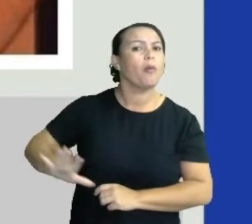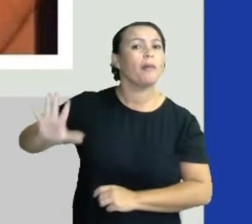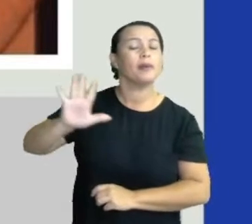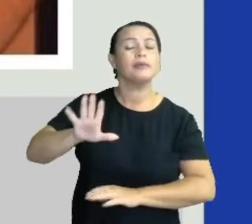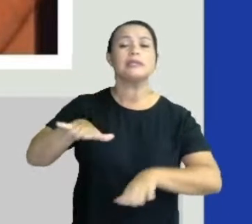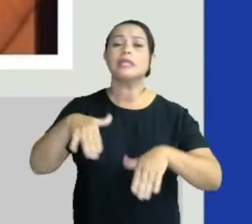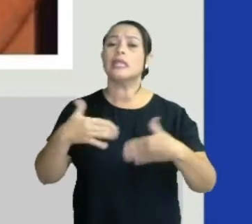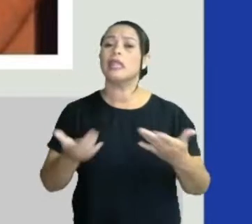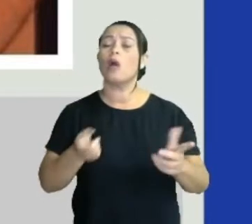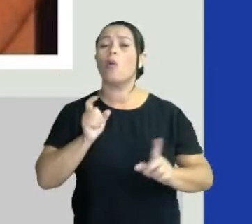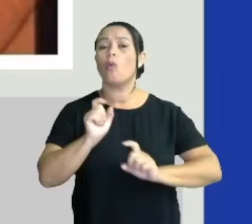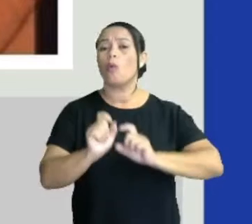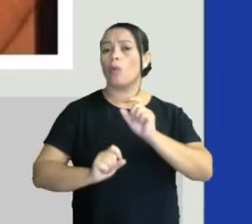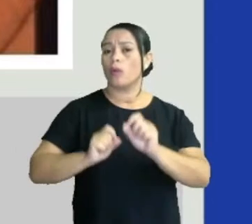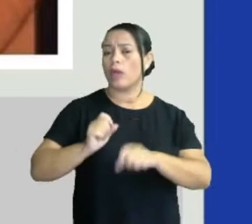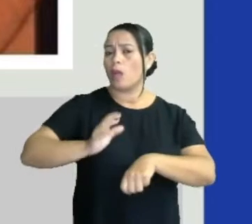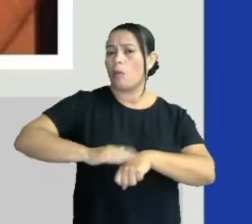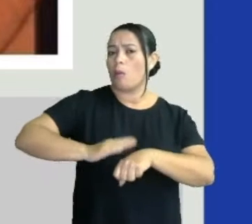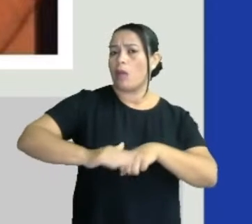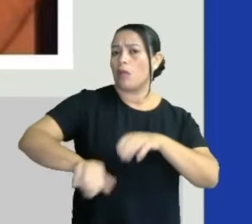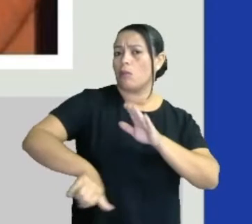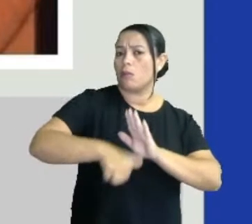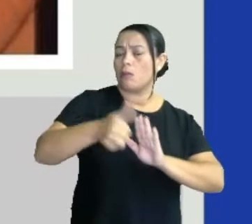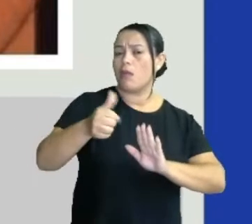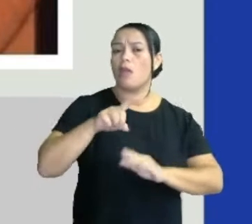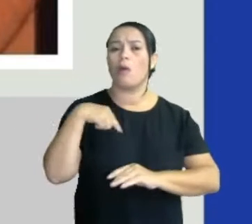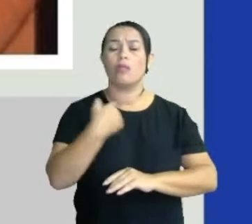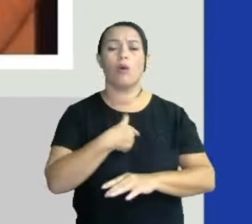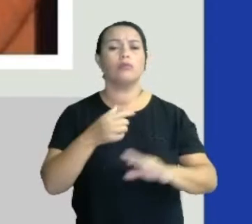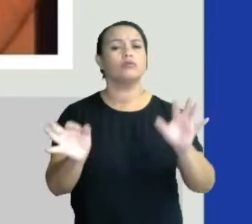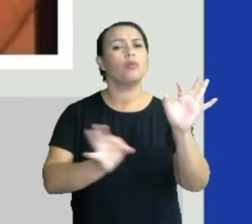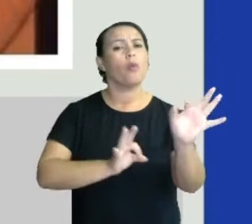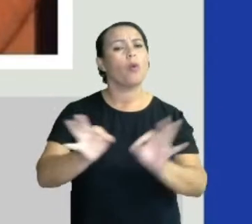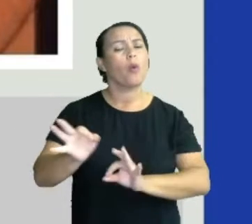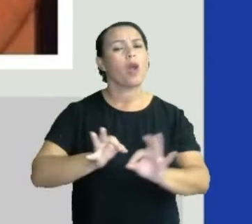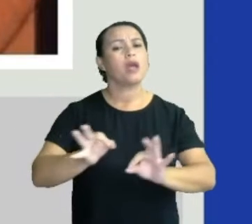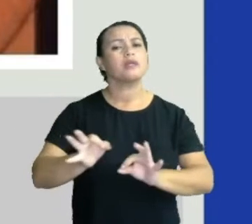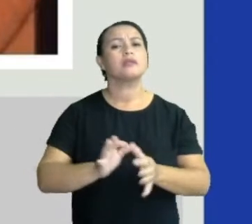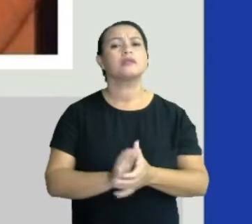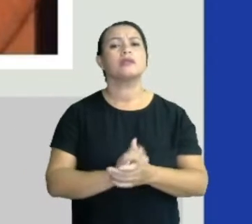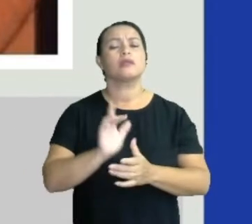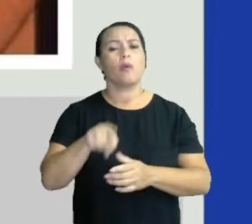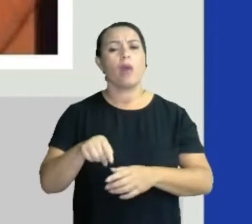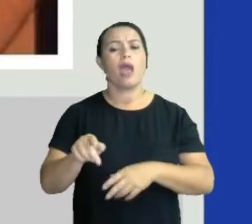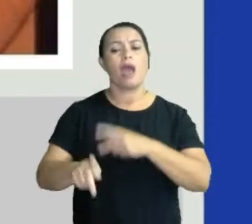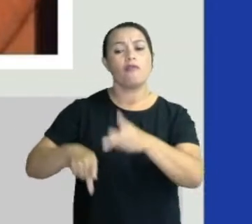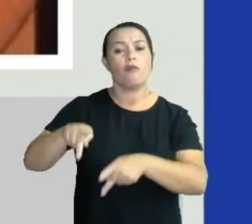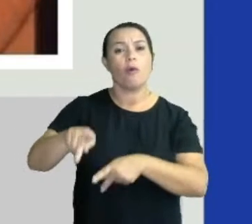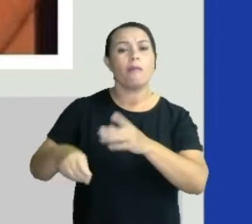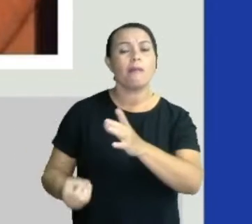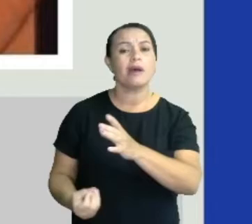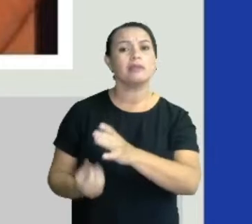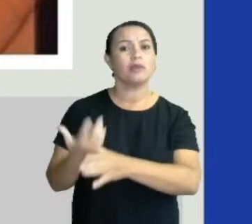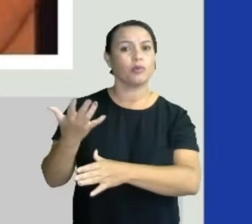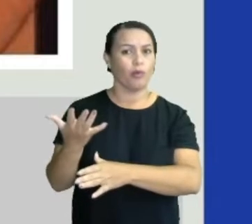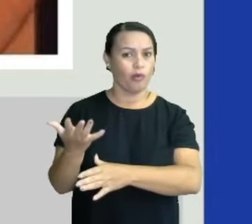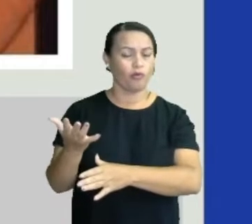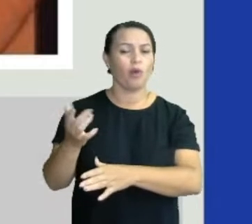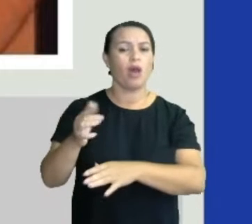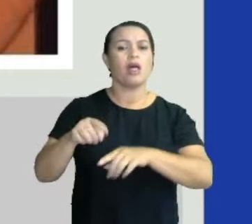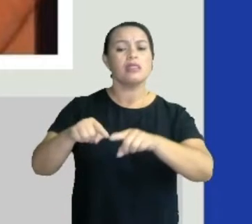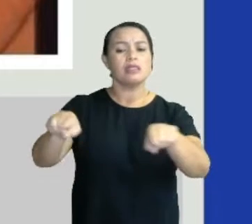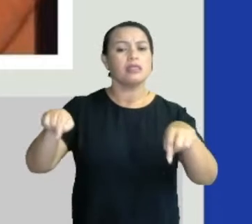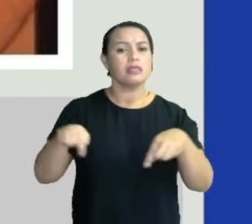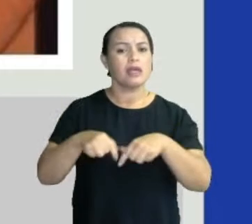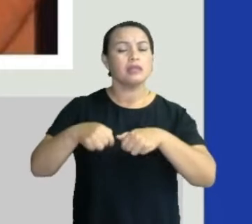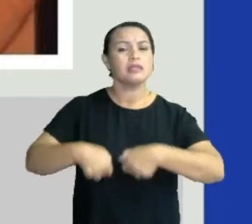Então, num primeiro momento, a nossa formação é a formação do povo. Nesse território